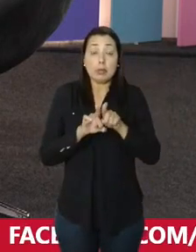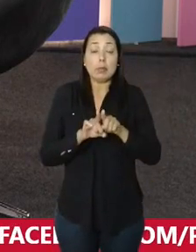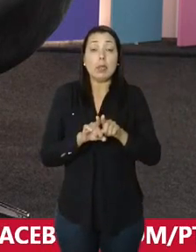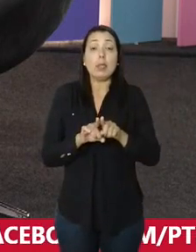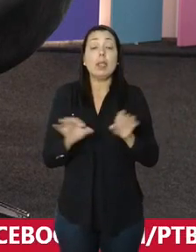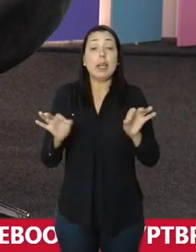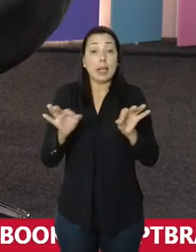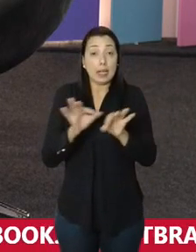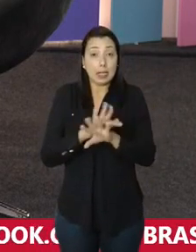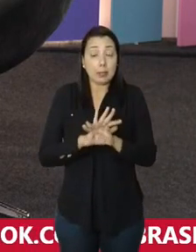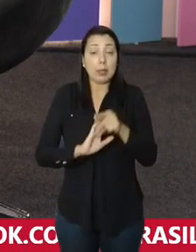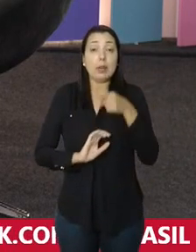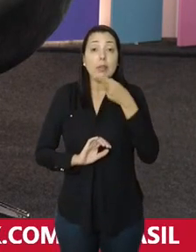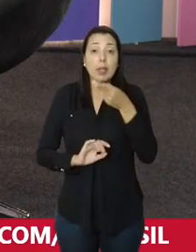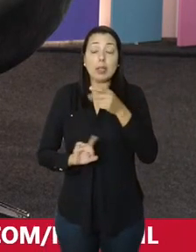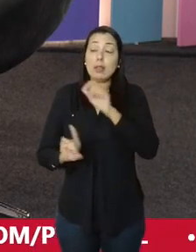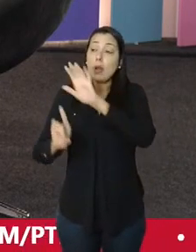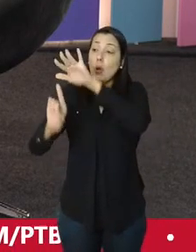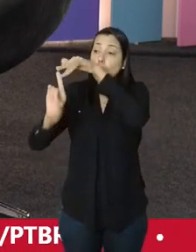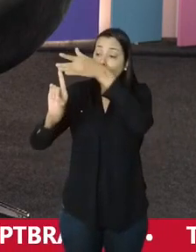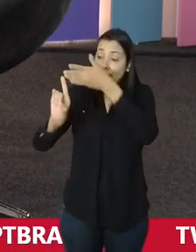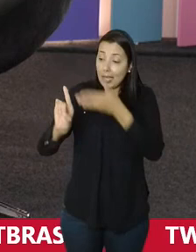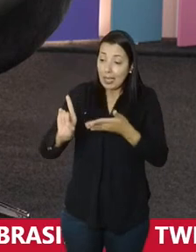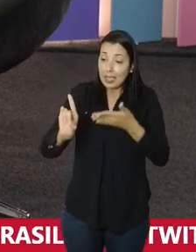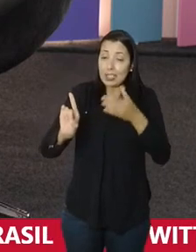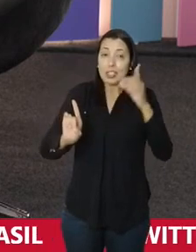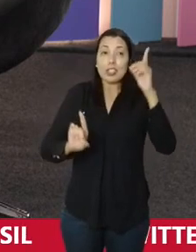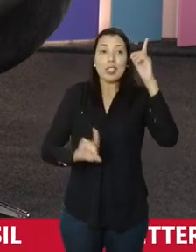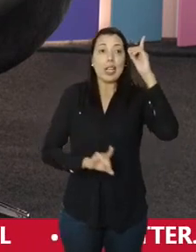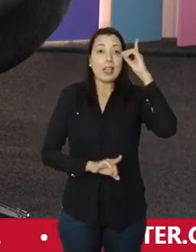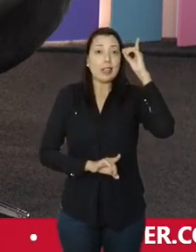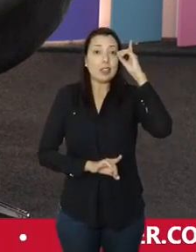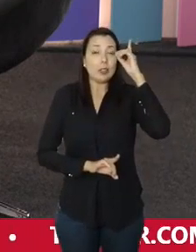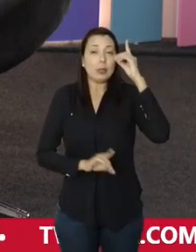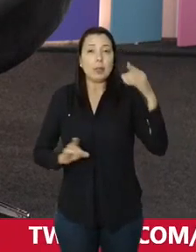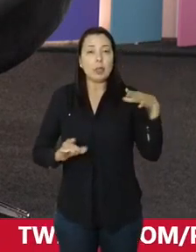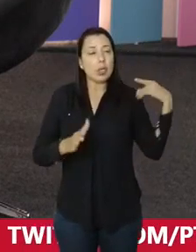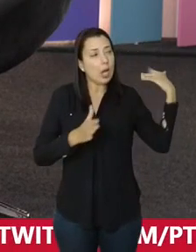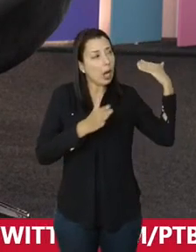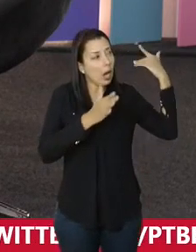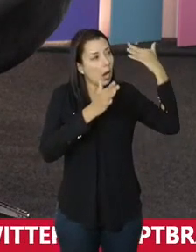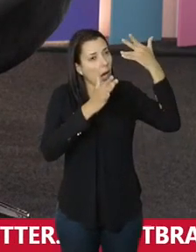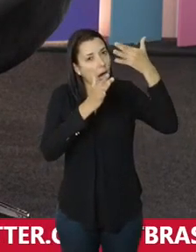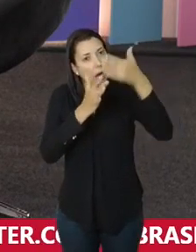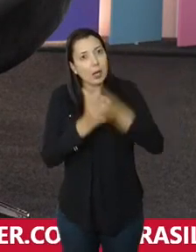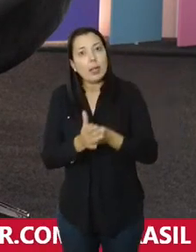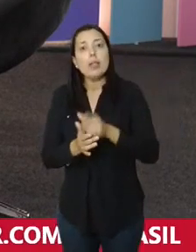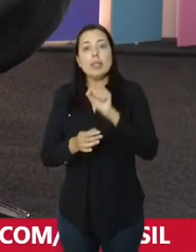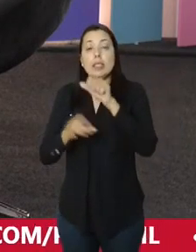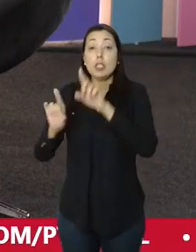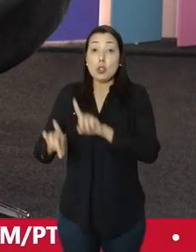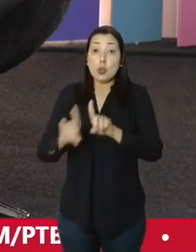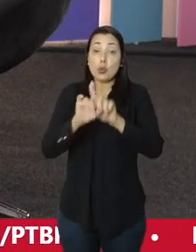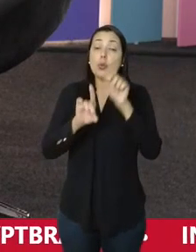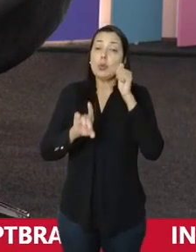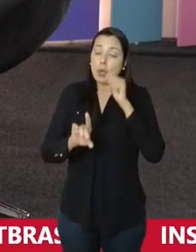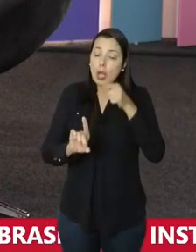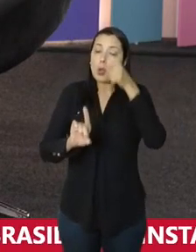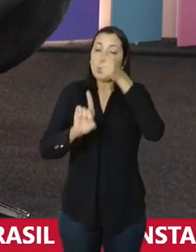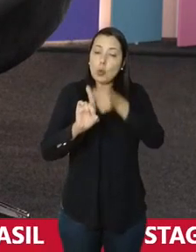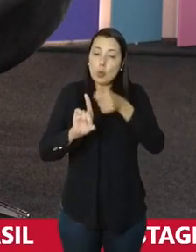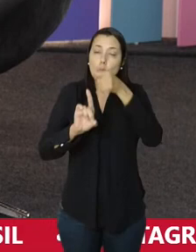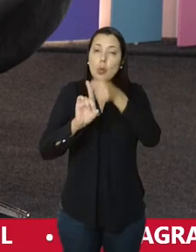terminava fazendo uma homenagem a ela e a toda a sua geração. A geração que, junto com ela, lutou